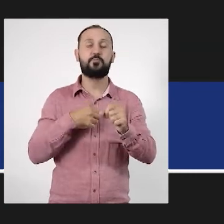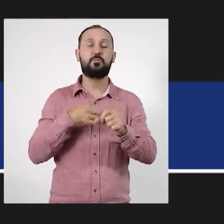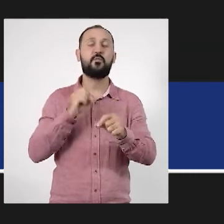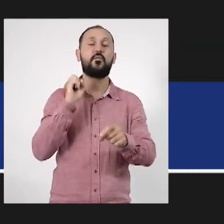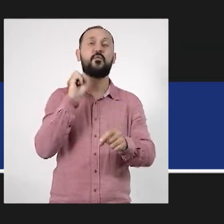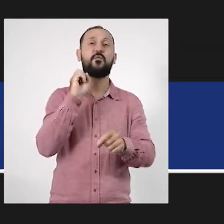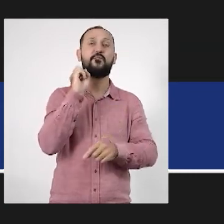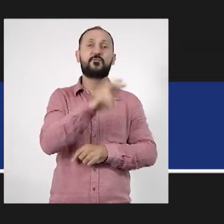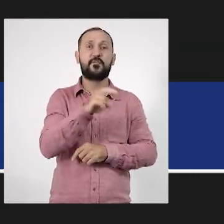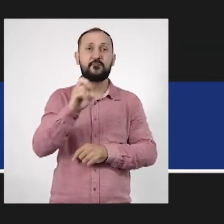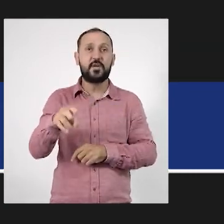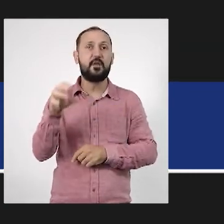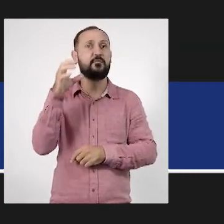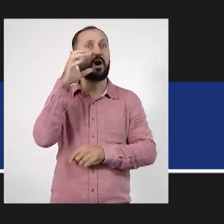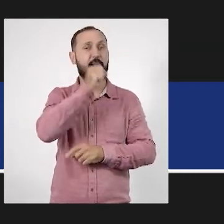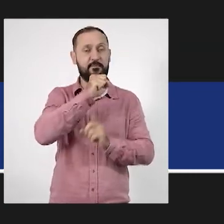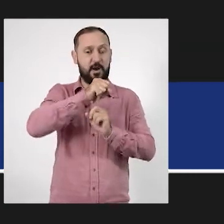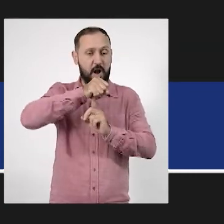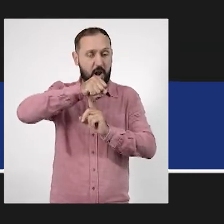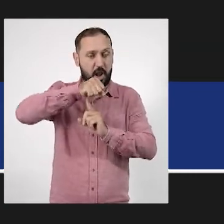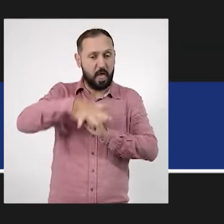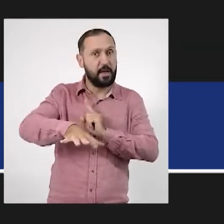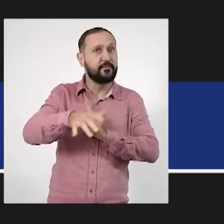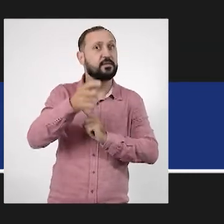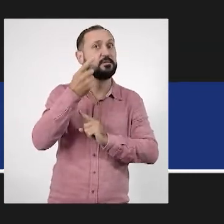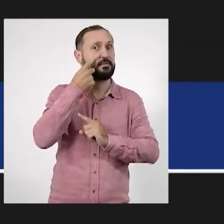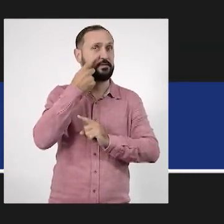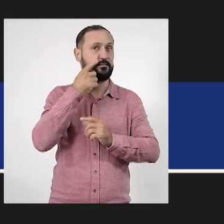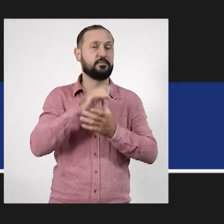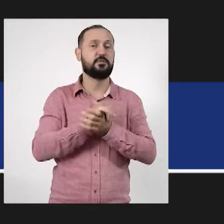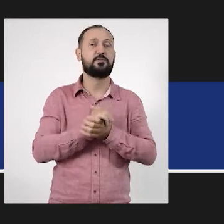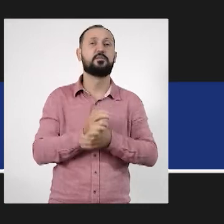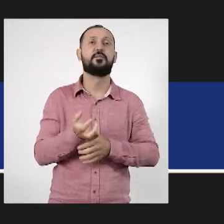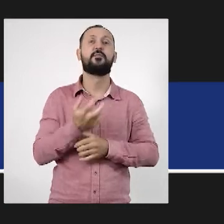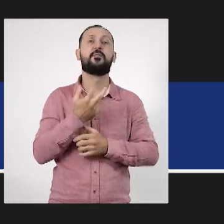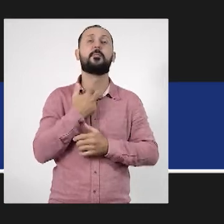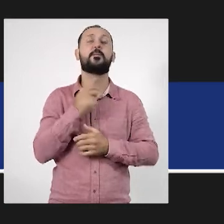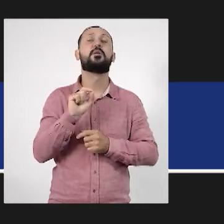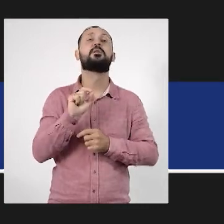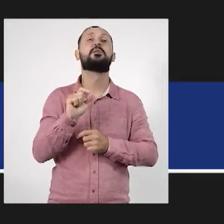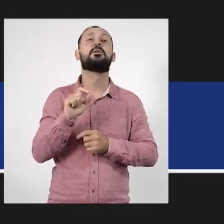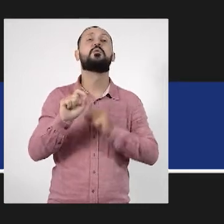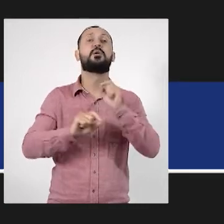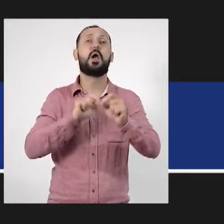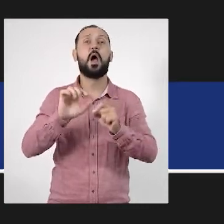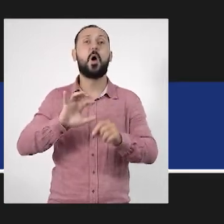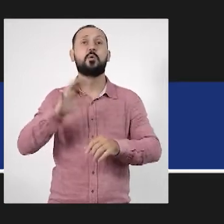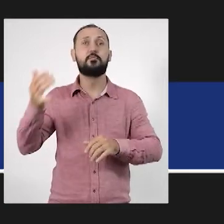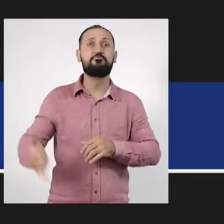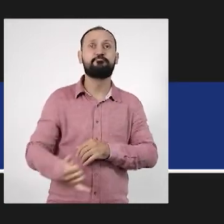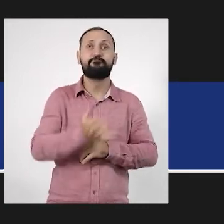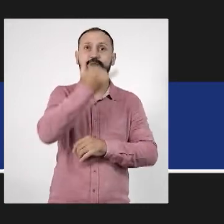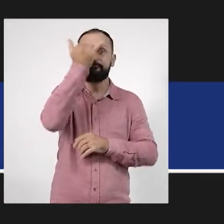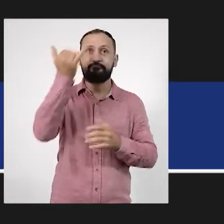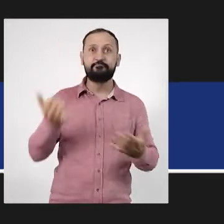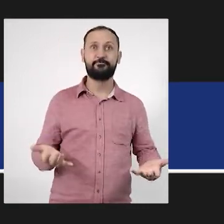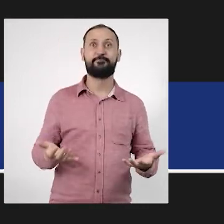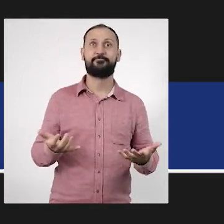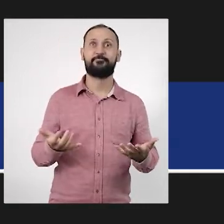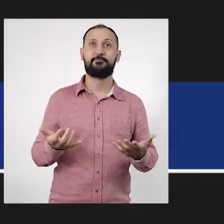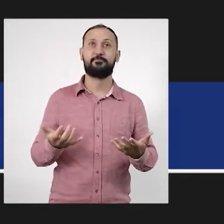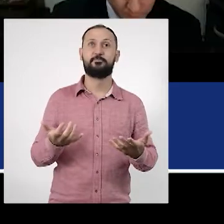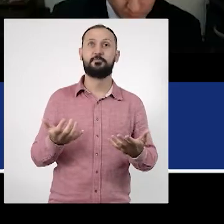vai ser muito rápida, né? E nós poderemos sim, viver uma situação de tragédia, né? Uma situação